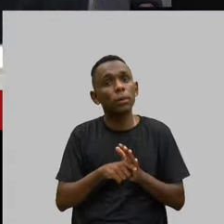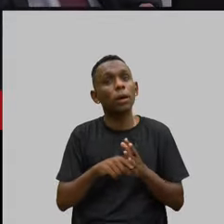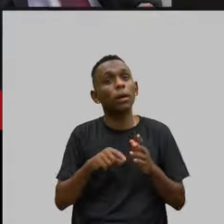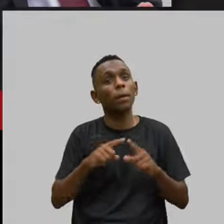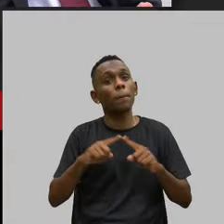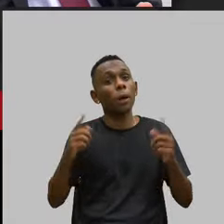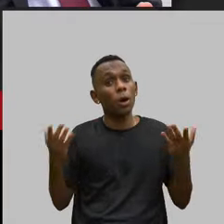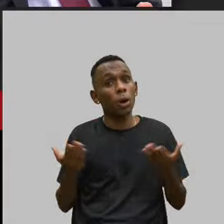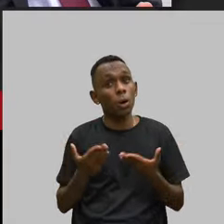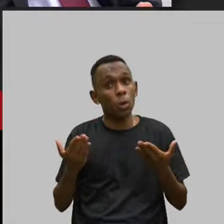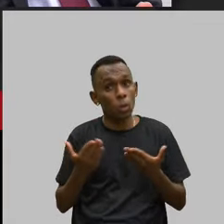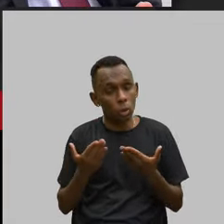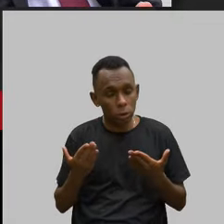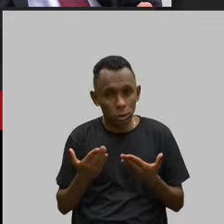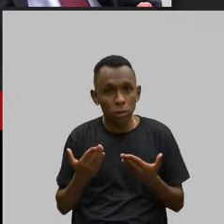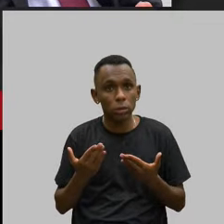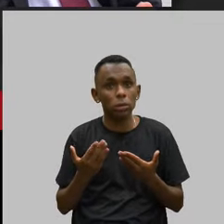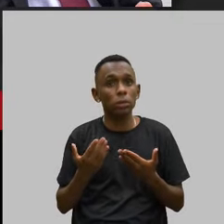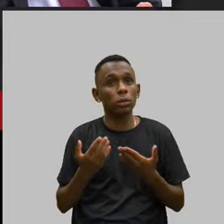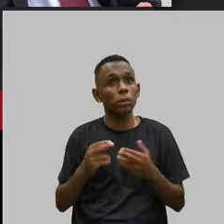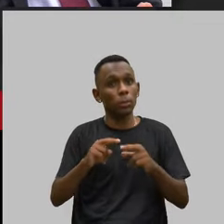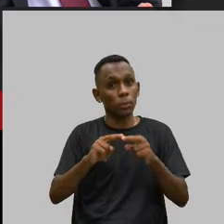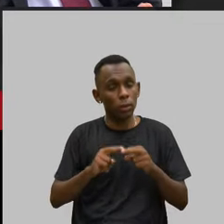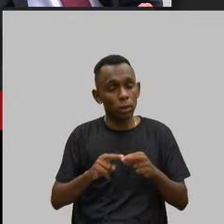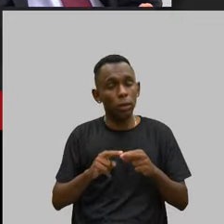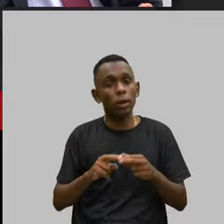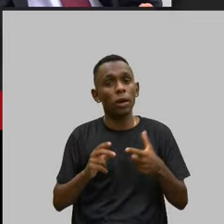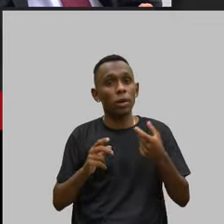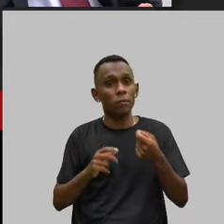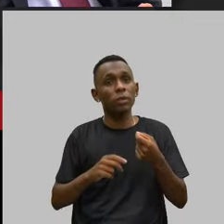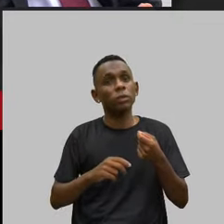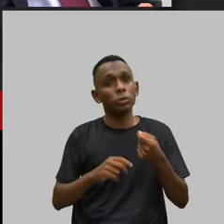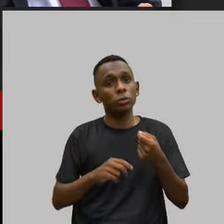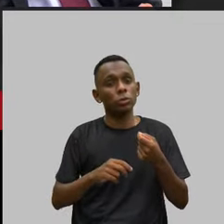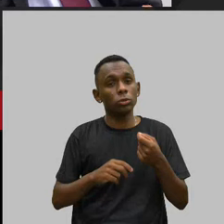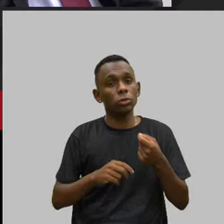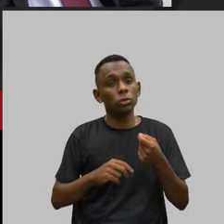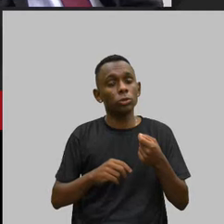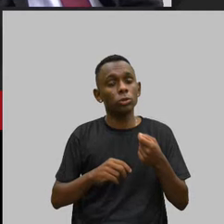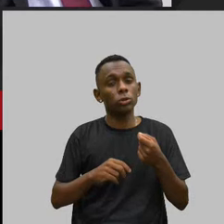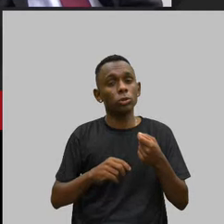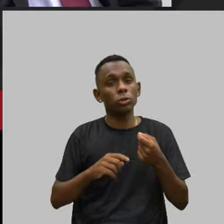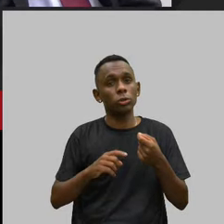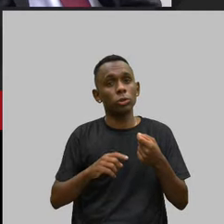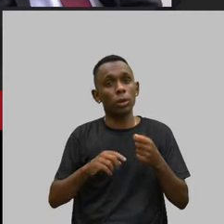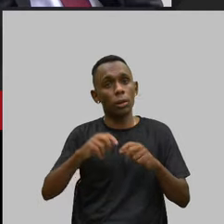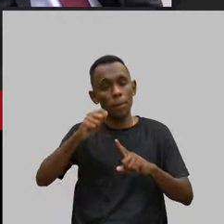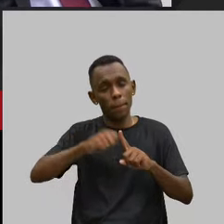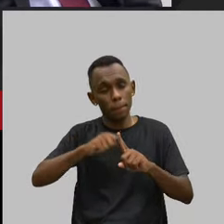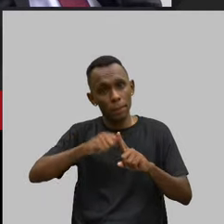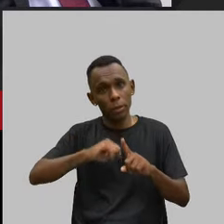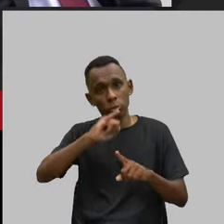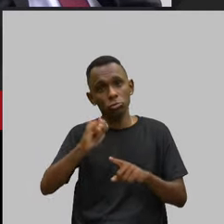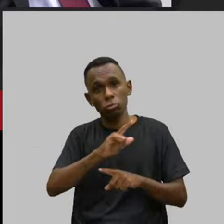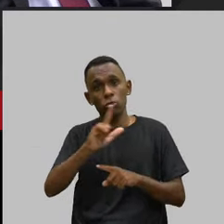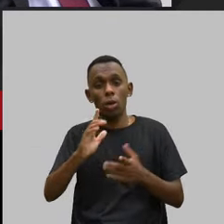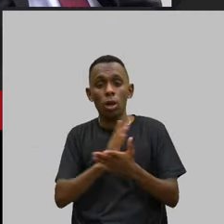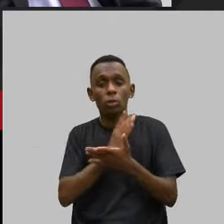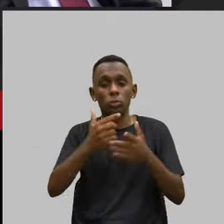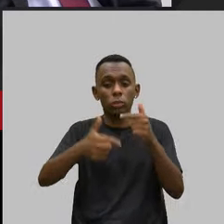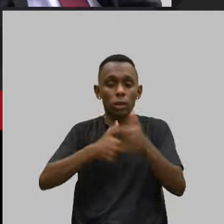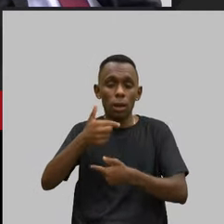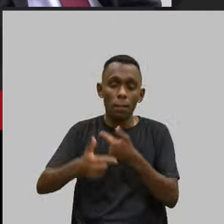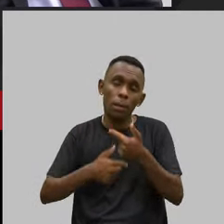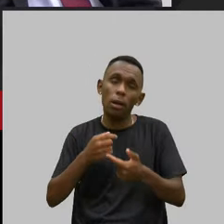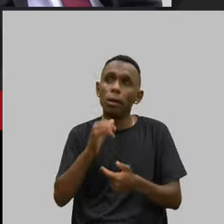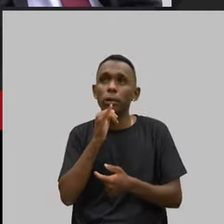o cenário ainda mais né prem do dia 20/07 a gente tá se encontra um pouco de mãos atadas de atender algumas das demandas eh como